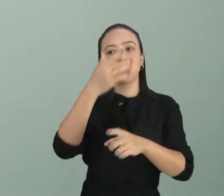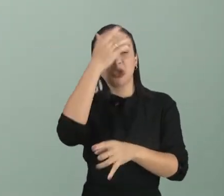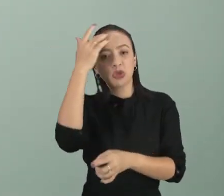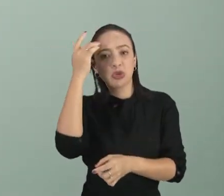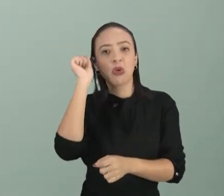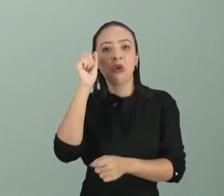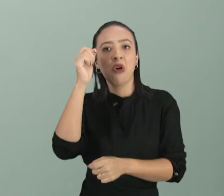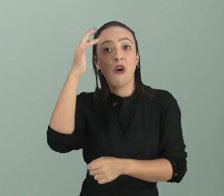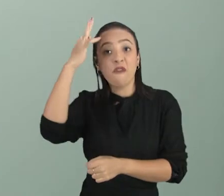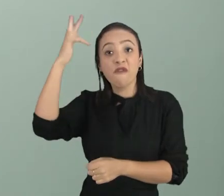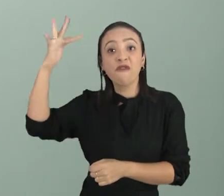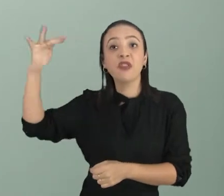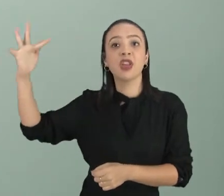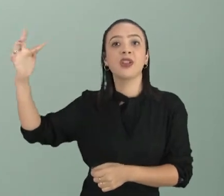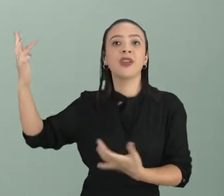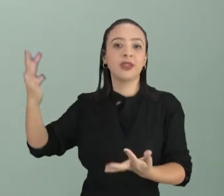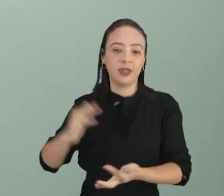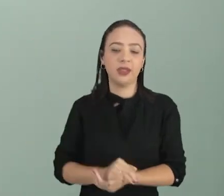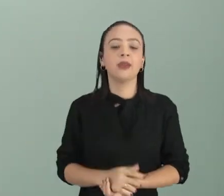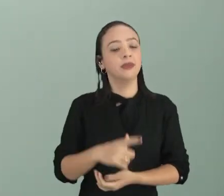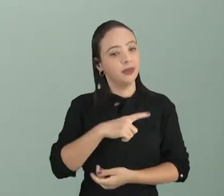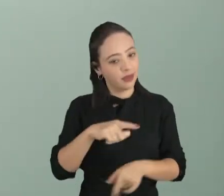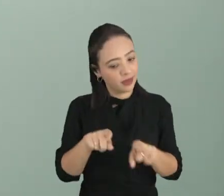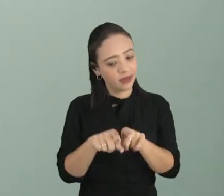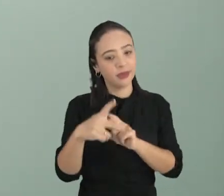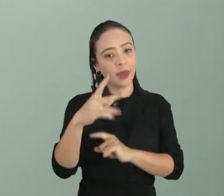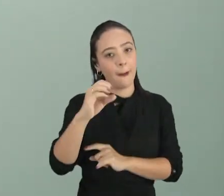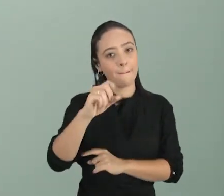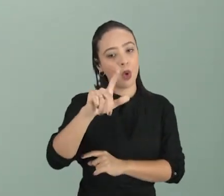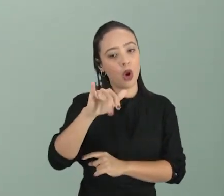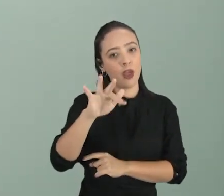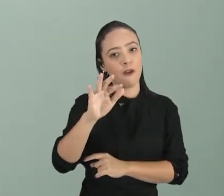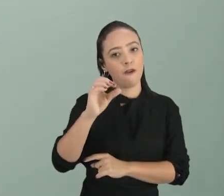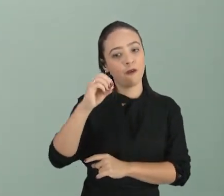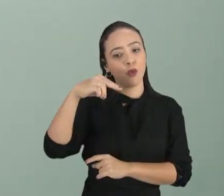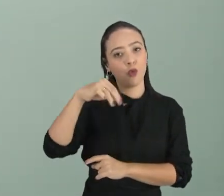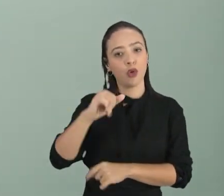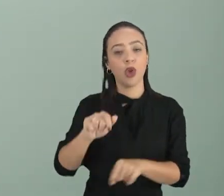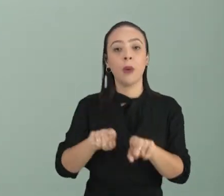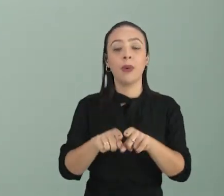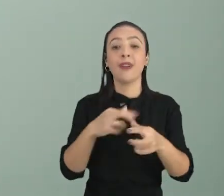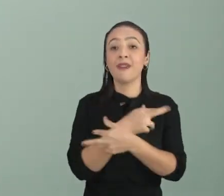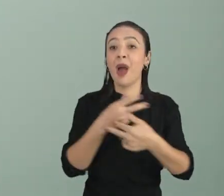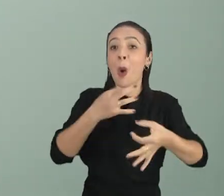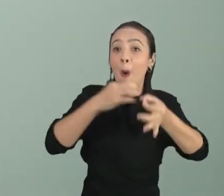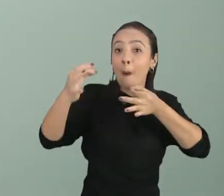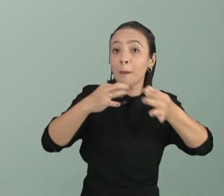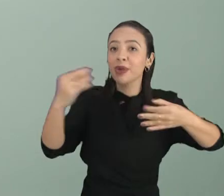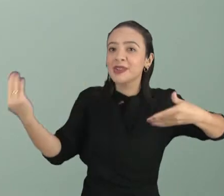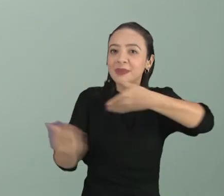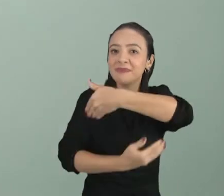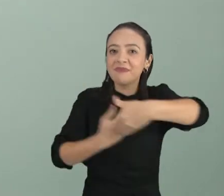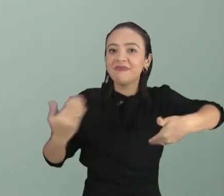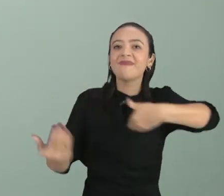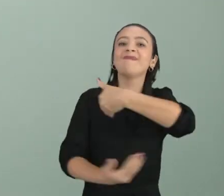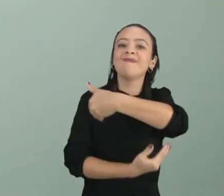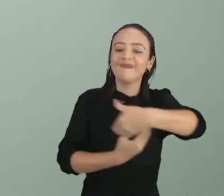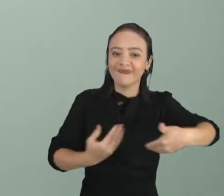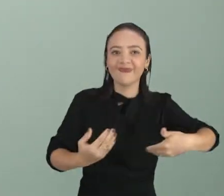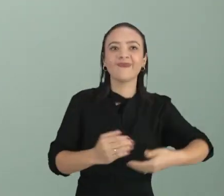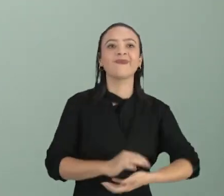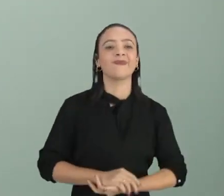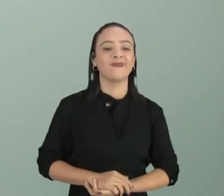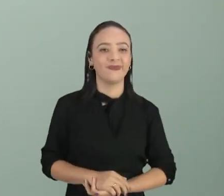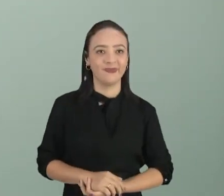filósofo. Então, vejam que está tendo polifonia, porque vozes estão se misturando, a voz do autor com outra voz que